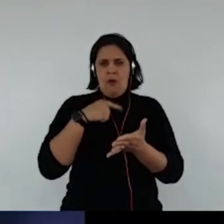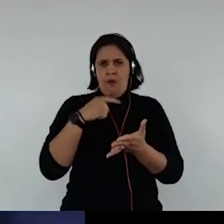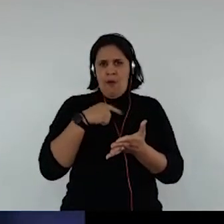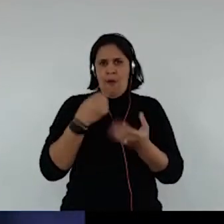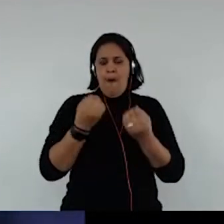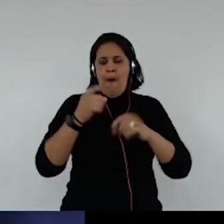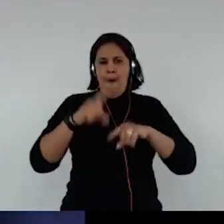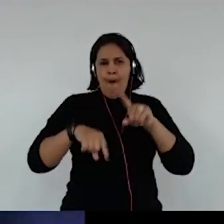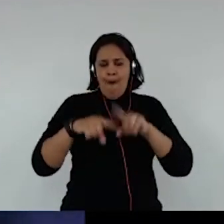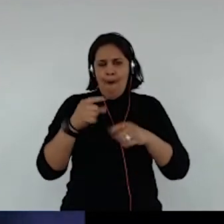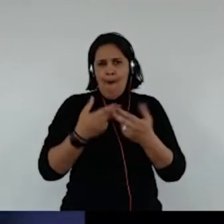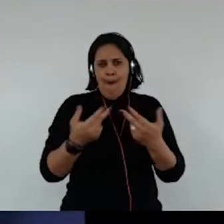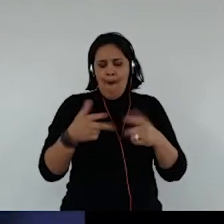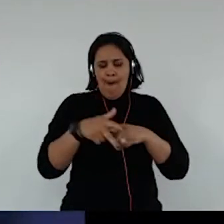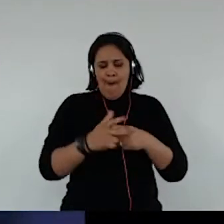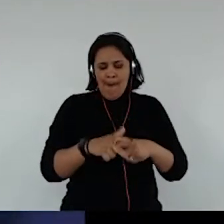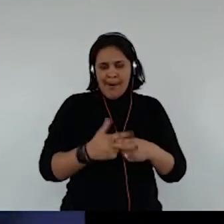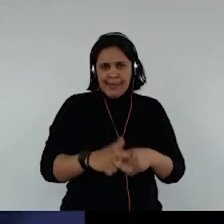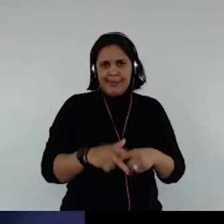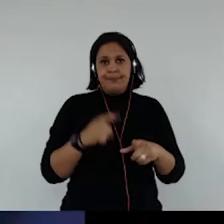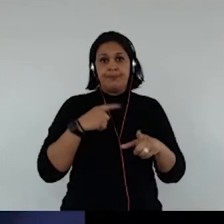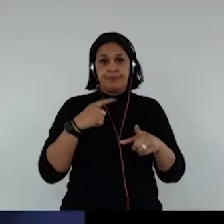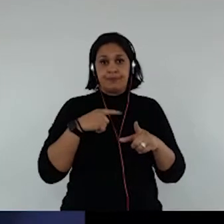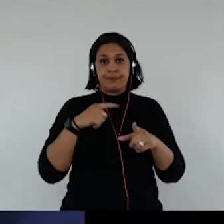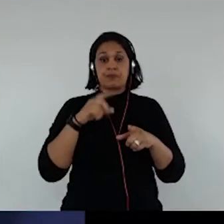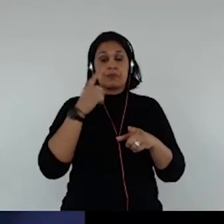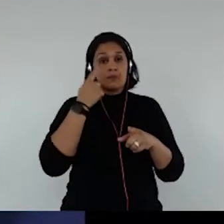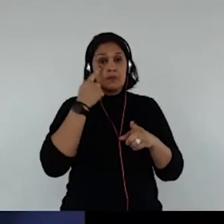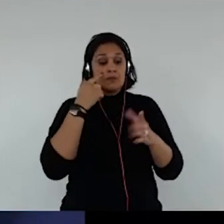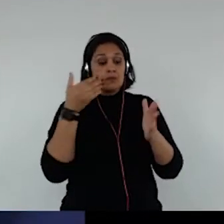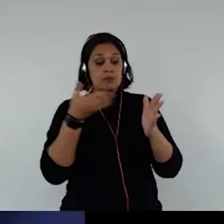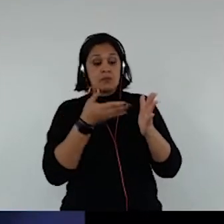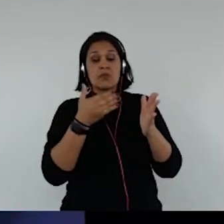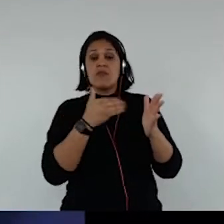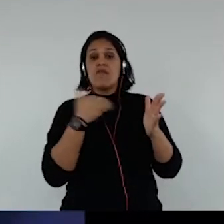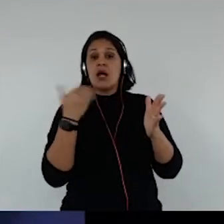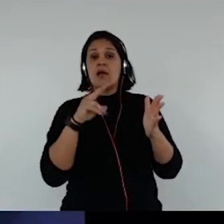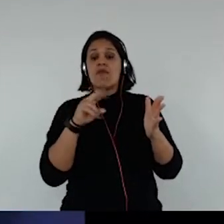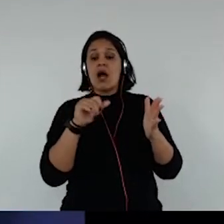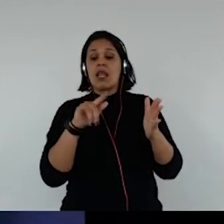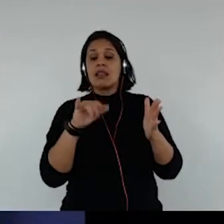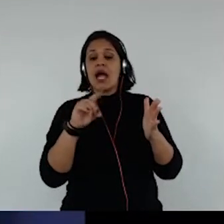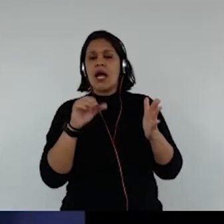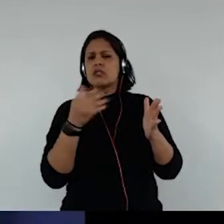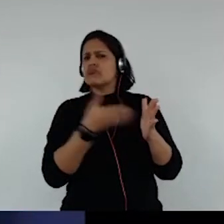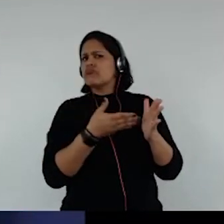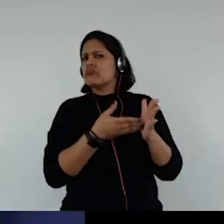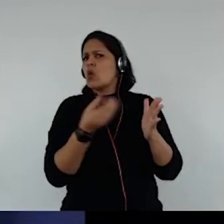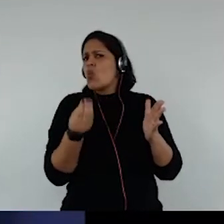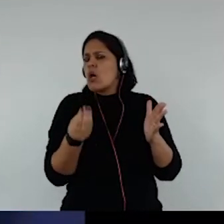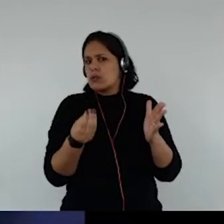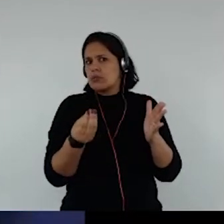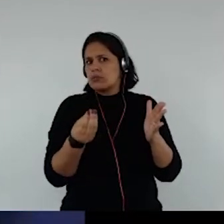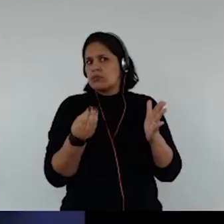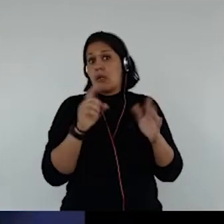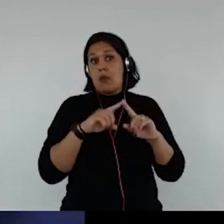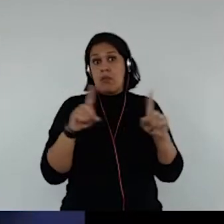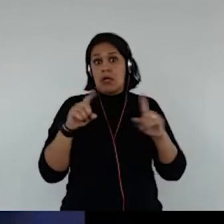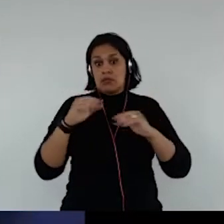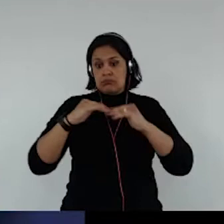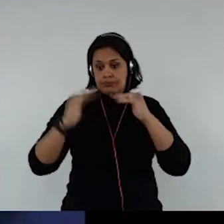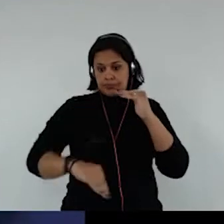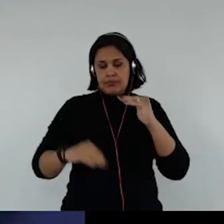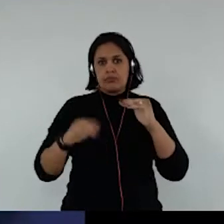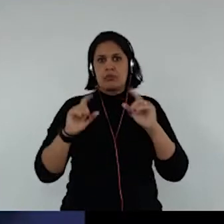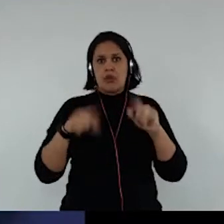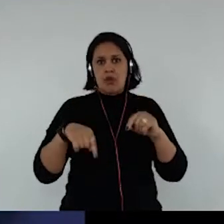situa no plano de validade dos contratos, dos atos jurídicos, enquanto que o desequilíbrio